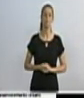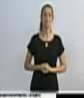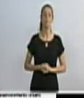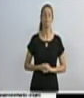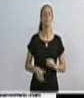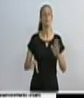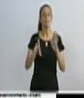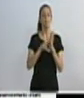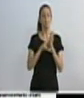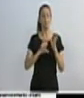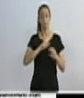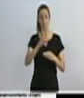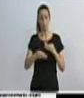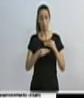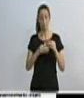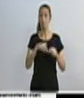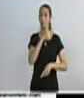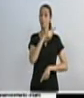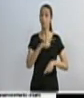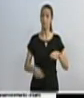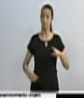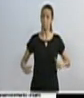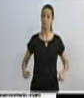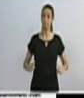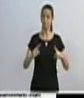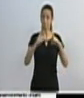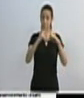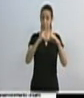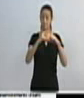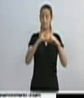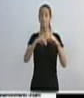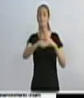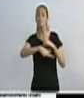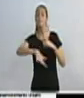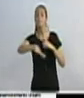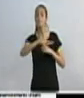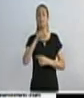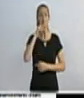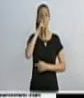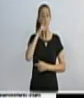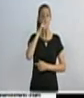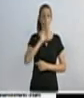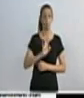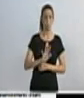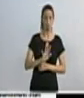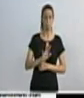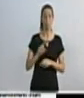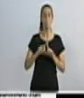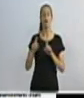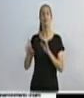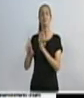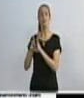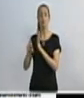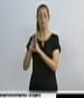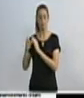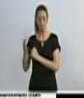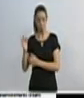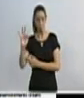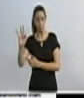lei complementar proíbe a instalação de estações em áreas críticas. No entanto, a lei federal